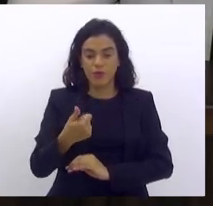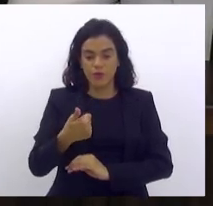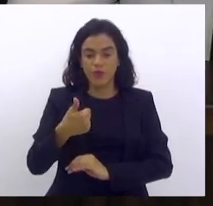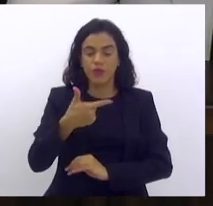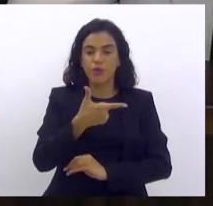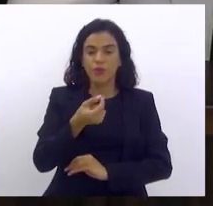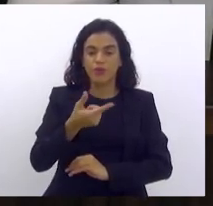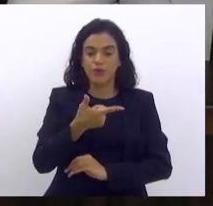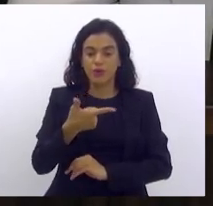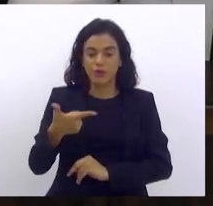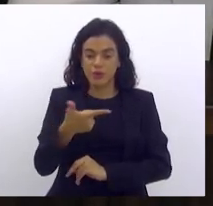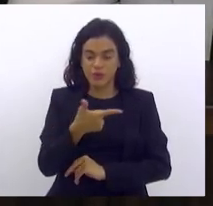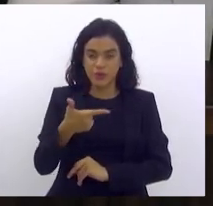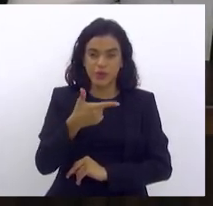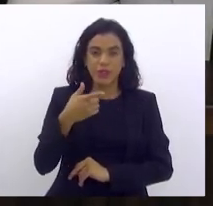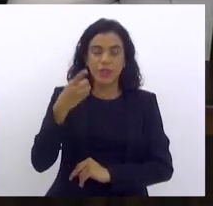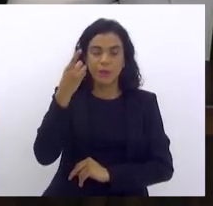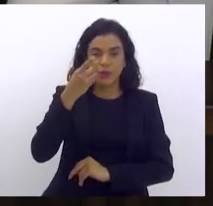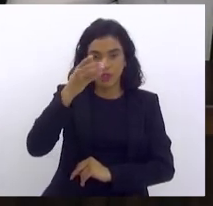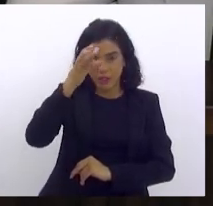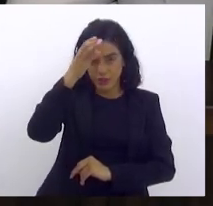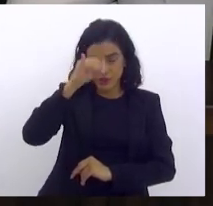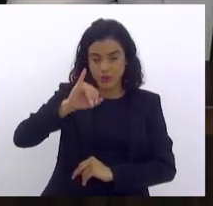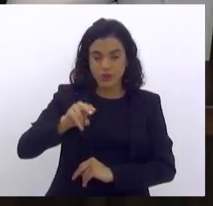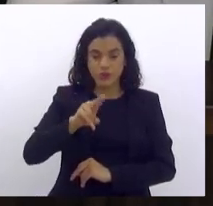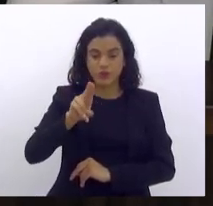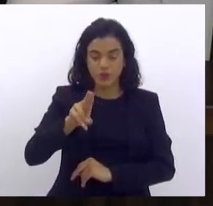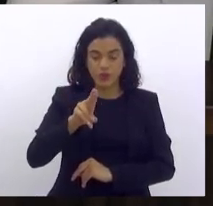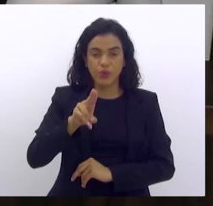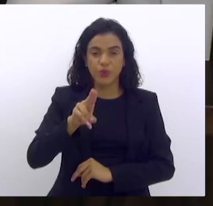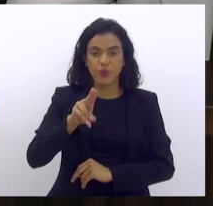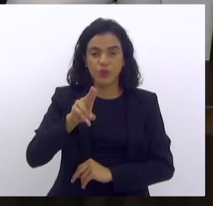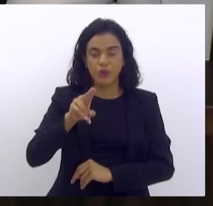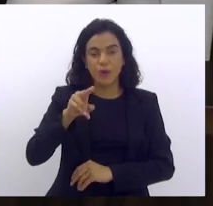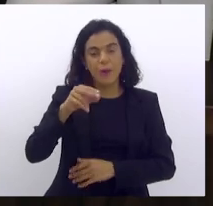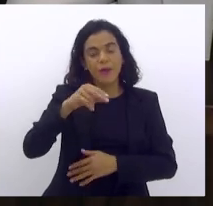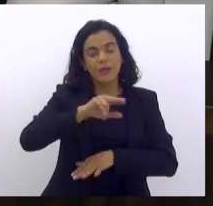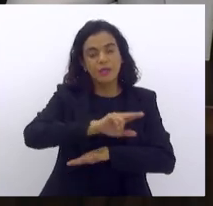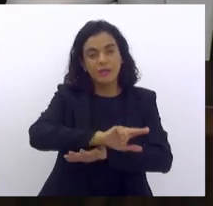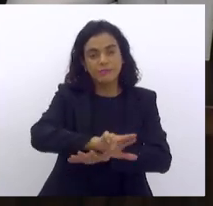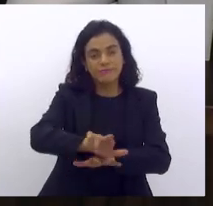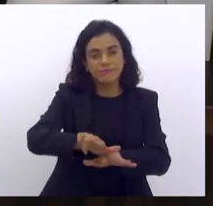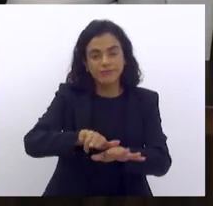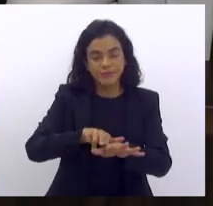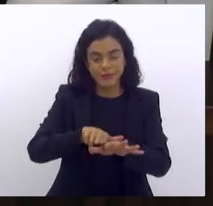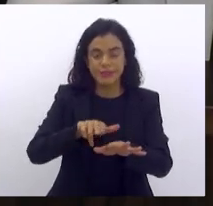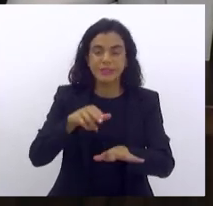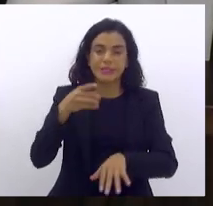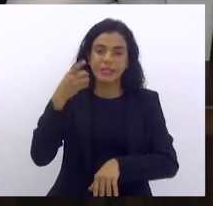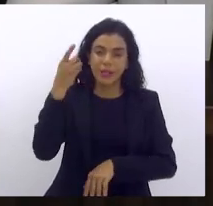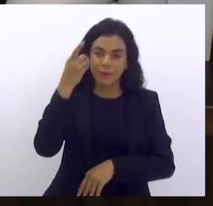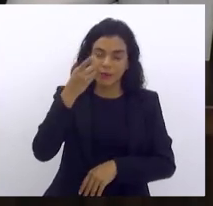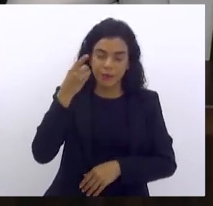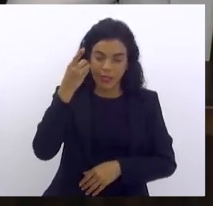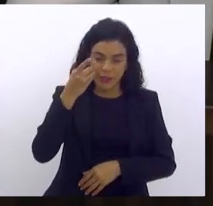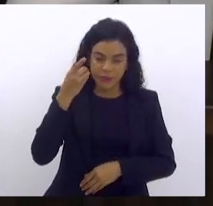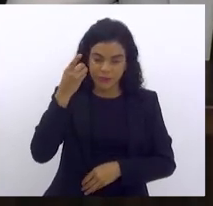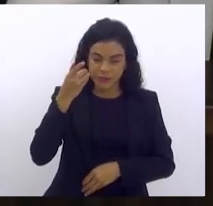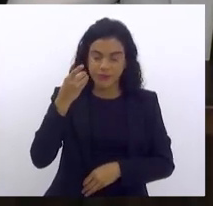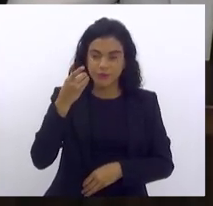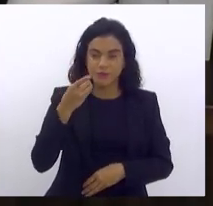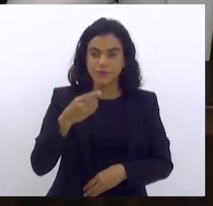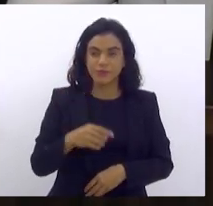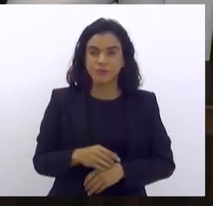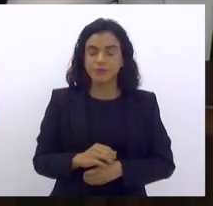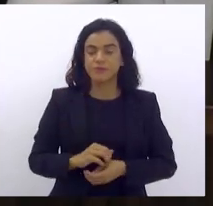5691/2021, de autoria do deputado Tia Ju, Rodrigo Amorim, Renata Souza, Jairi Oliveira, Carlos Mick,